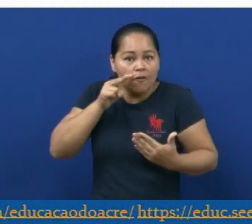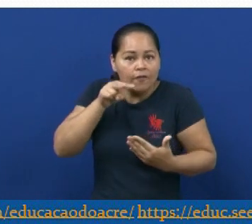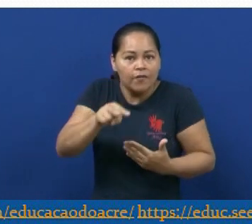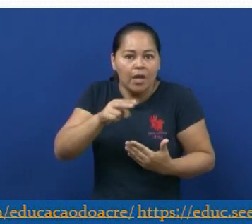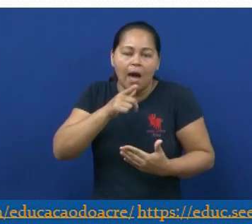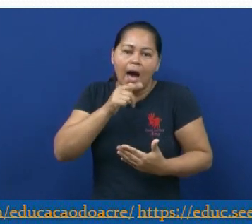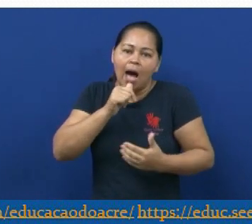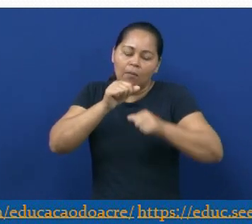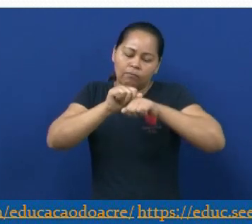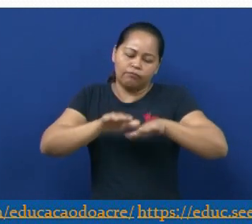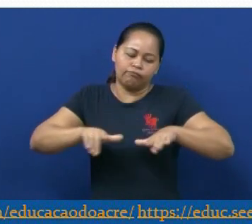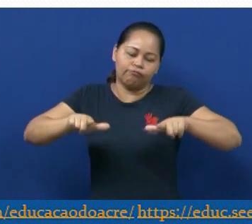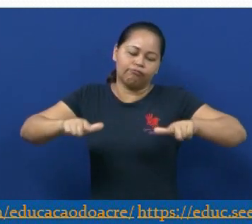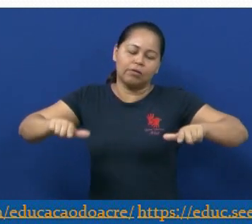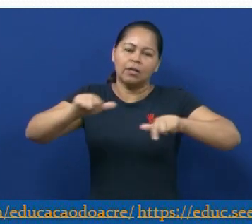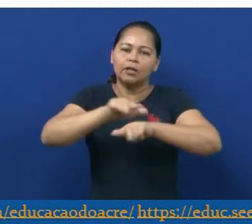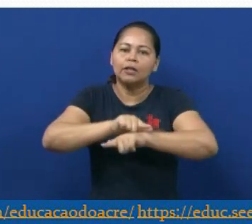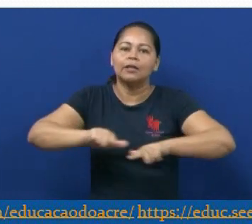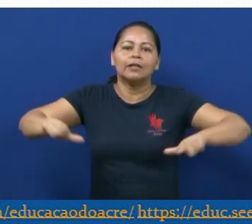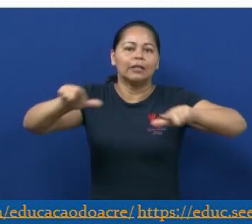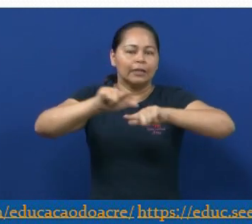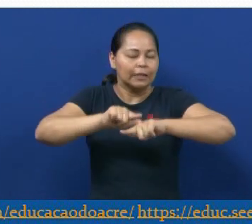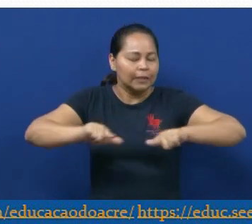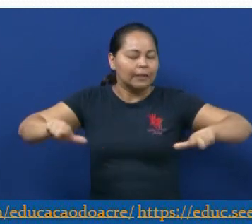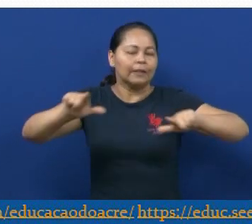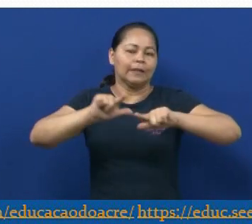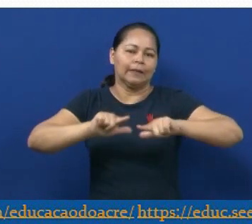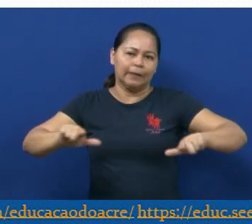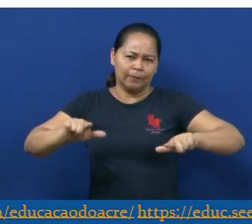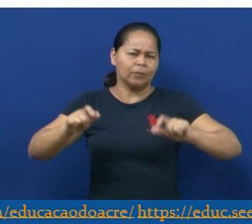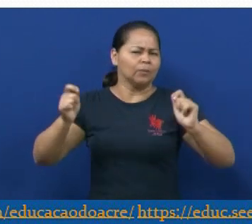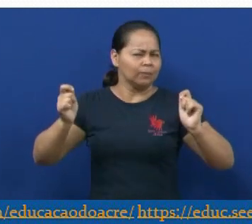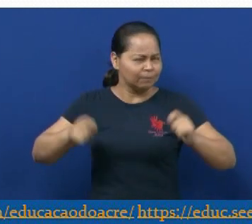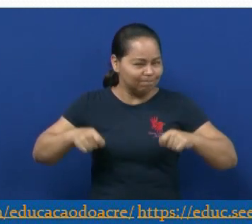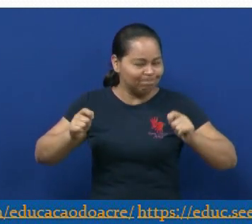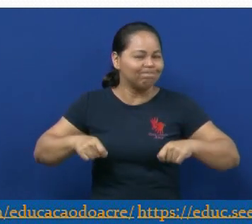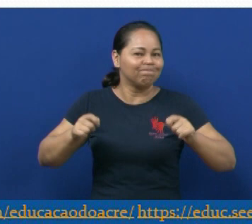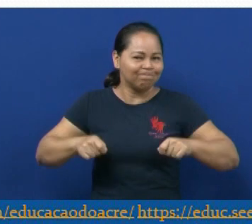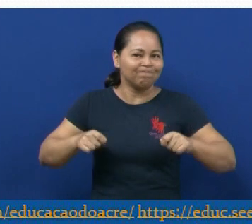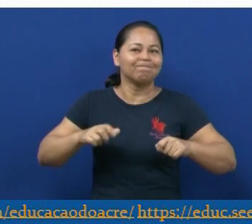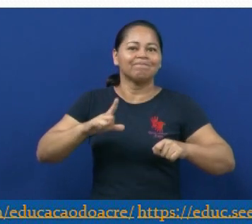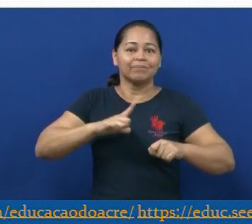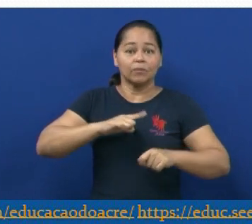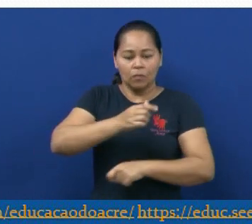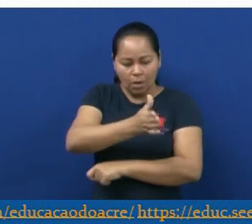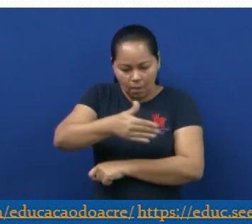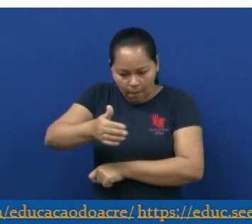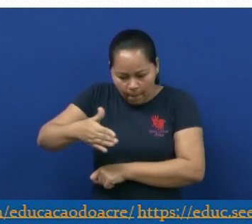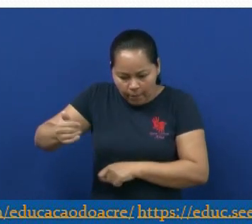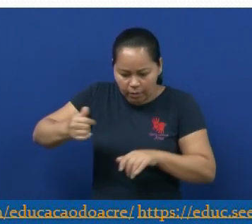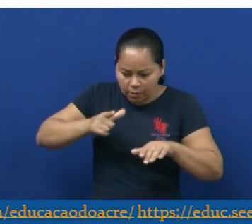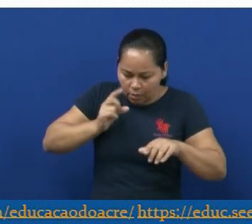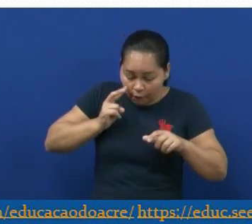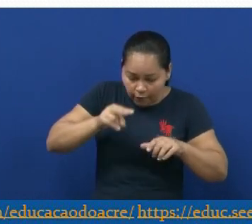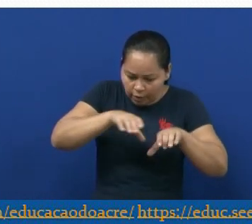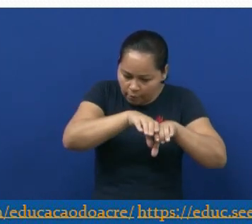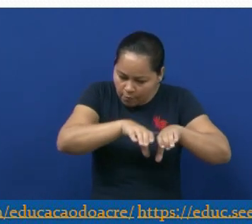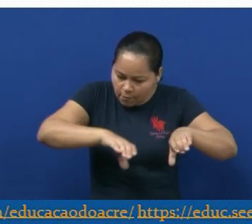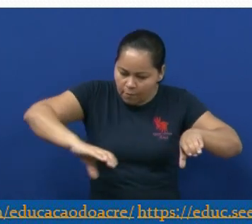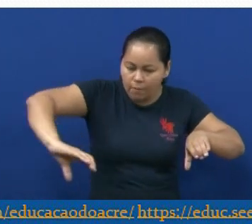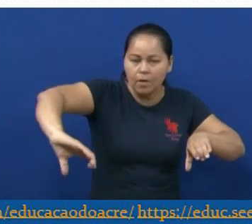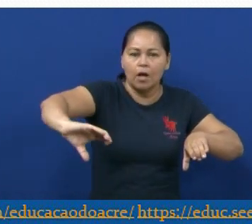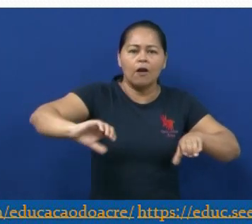que permeia a cidade, que não é mais turva. Isso é possível, inclusive, ver peixes nos canais. Milhares de